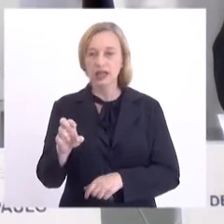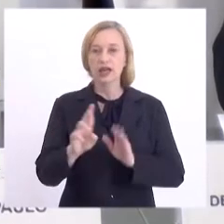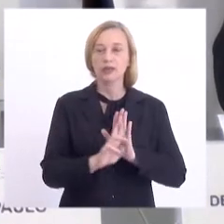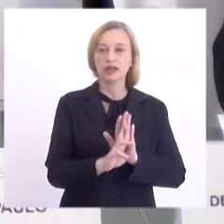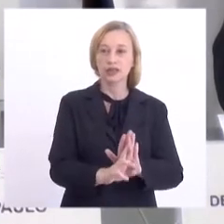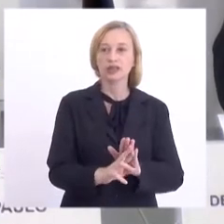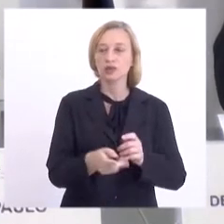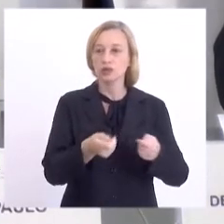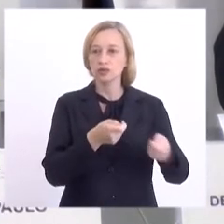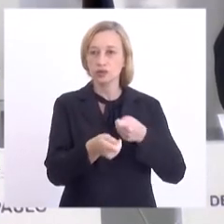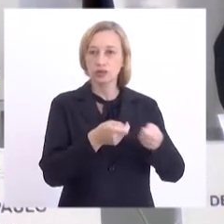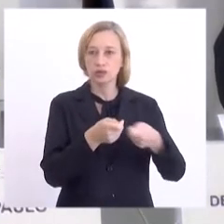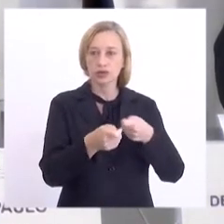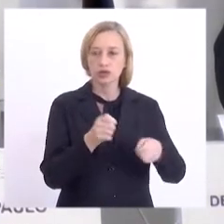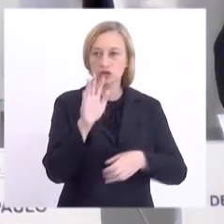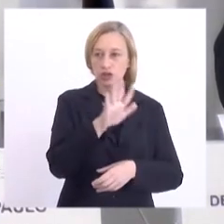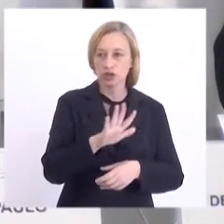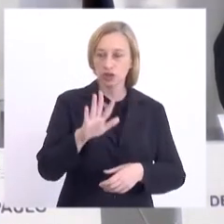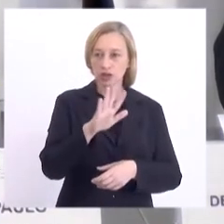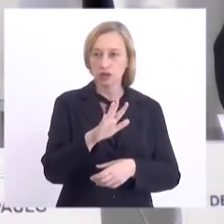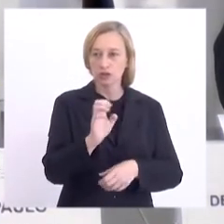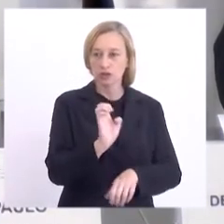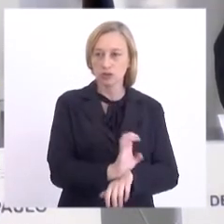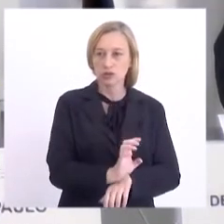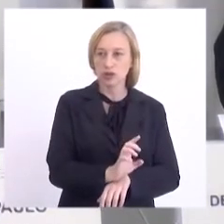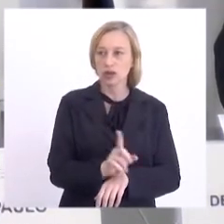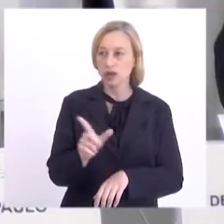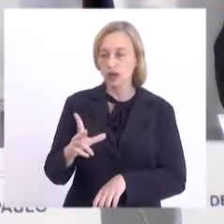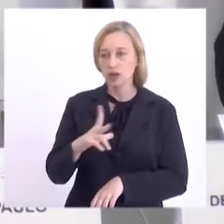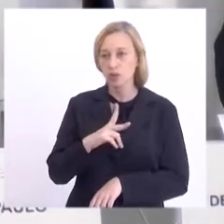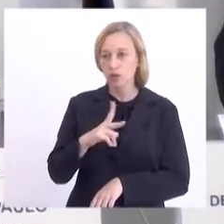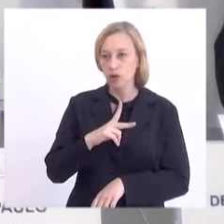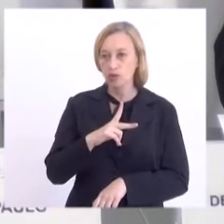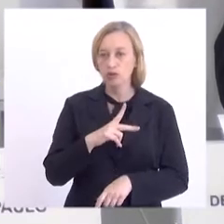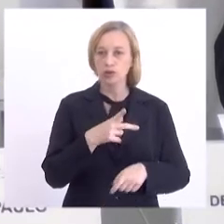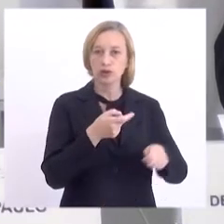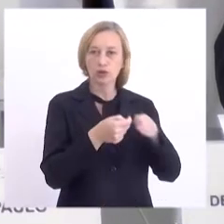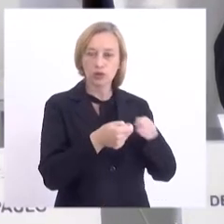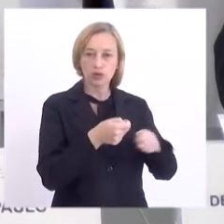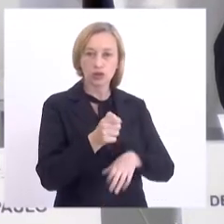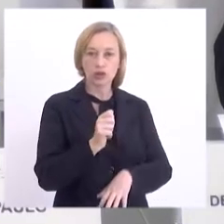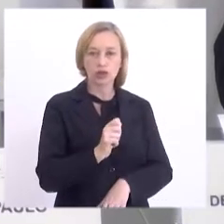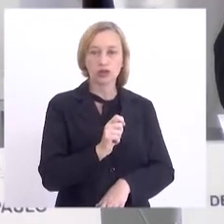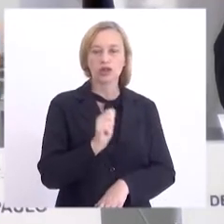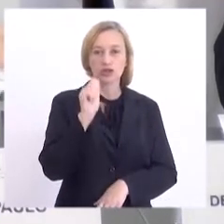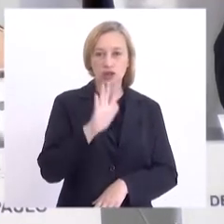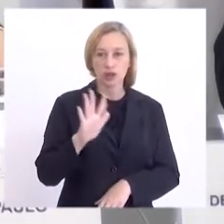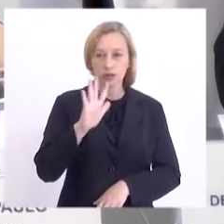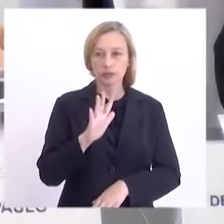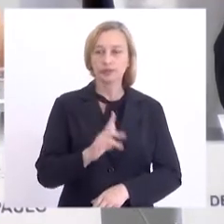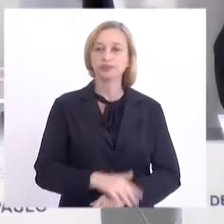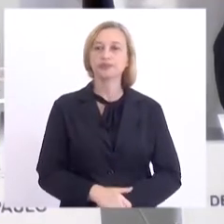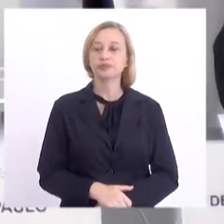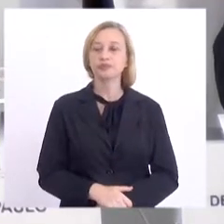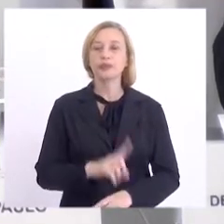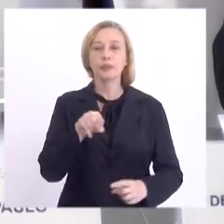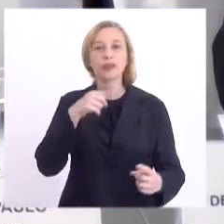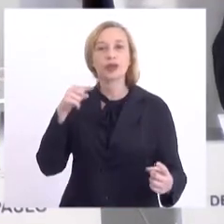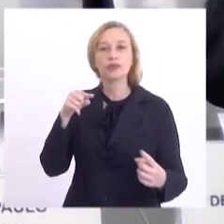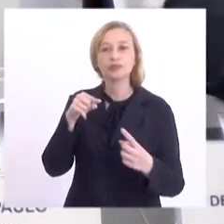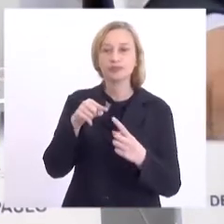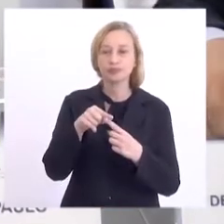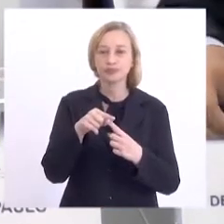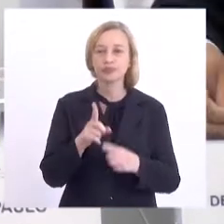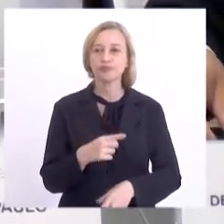Controladoria Geral do Estado visto que ele é o próprio controlador geral o objetivo